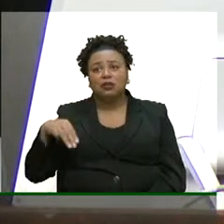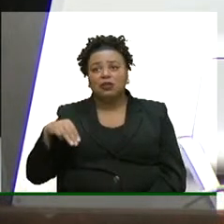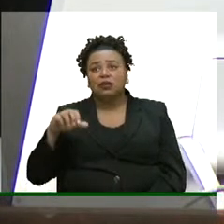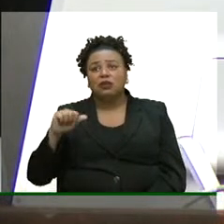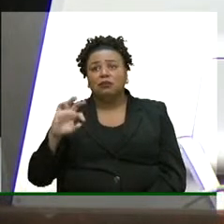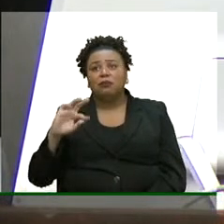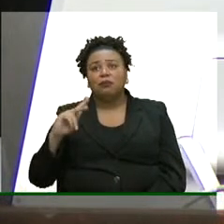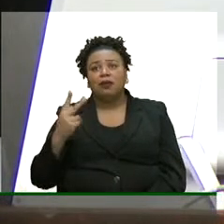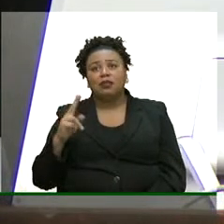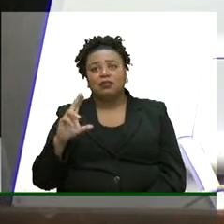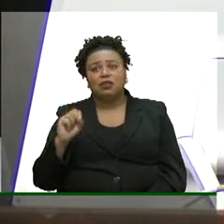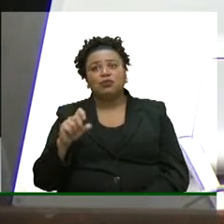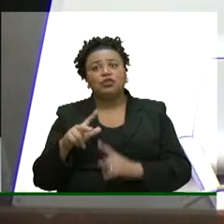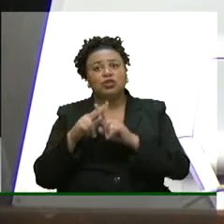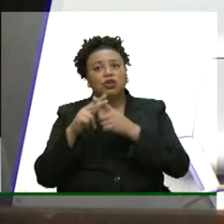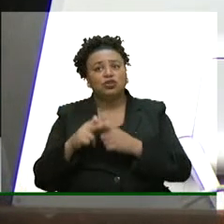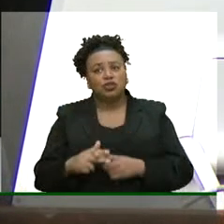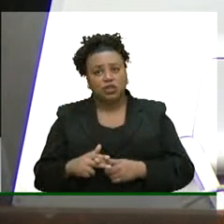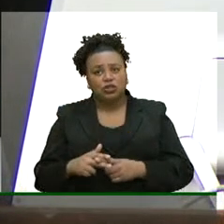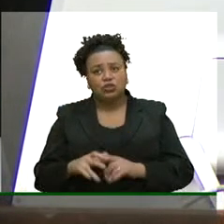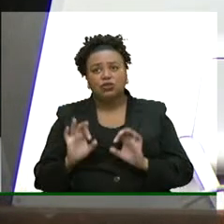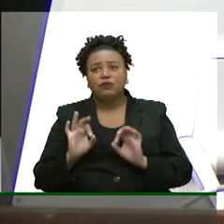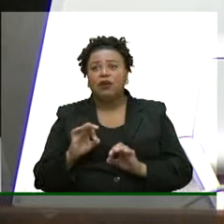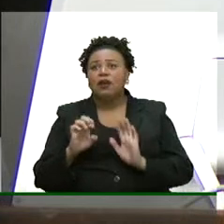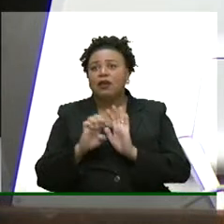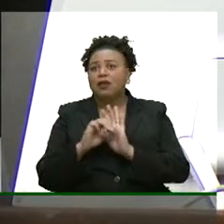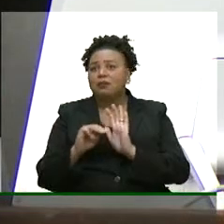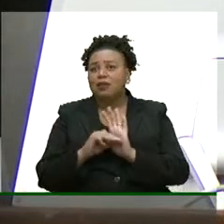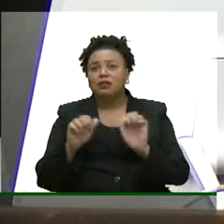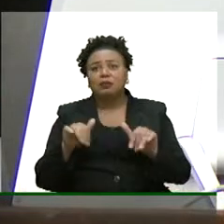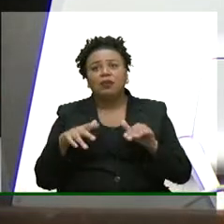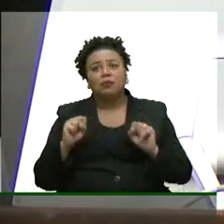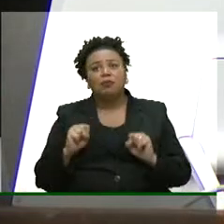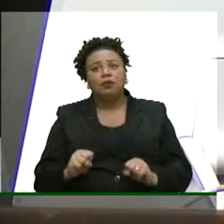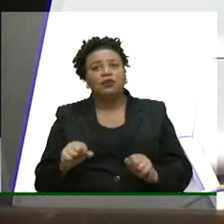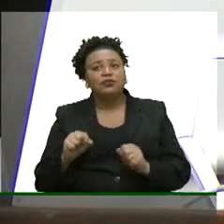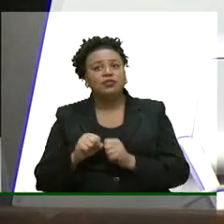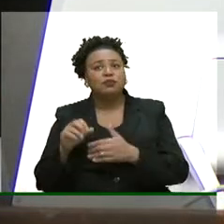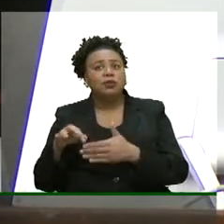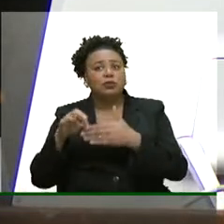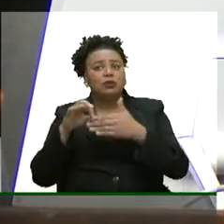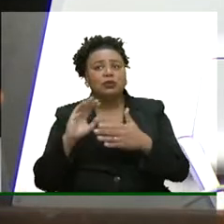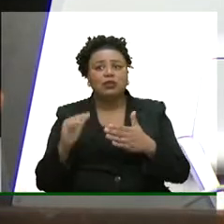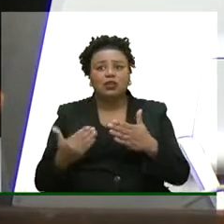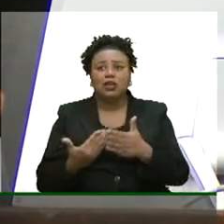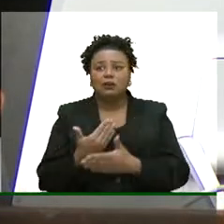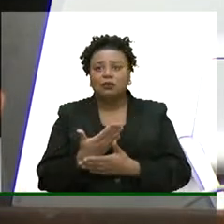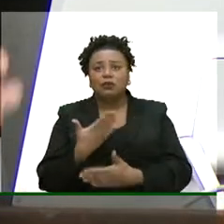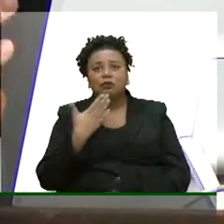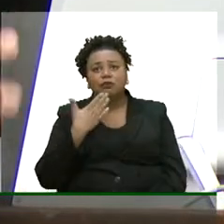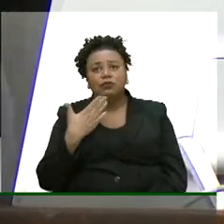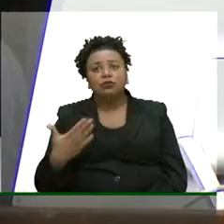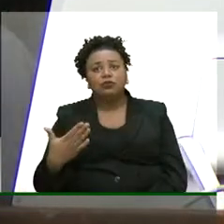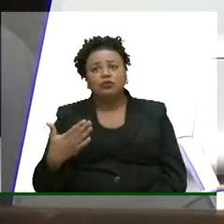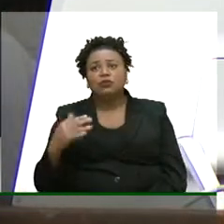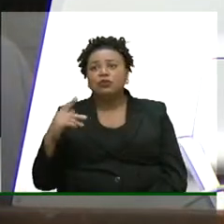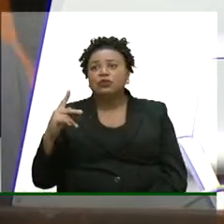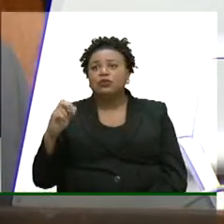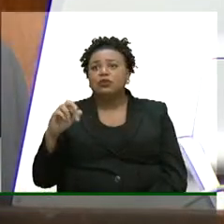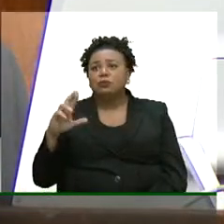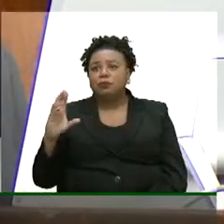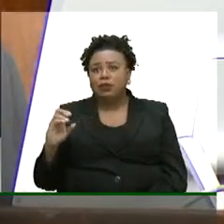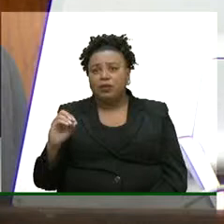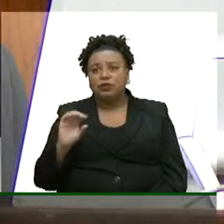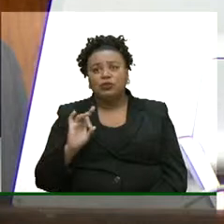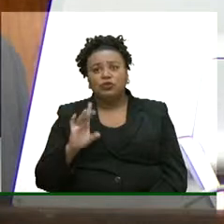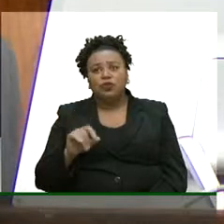é retificativa. As emendas de plenário podem ser feitas pelo líder, encaminhei a emenda a pedido do deputado Pedro. Enfim,